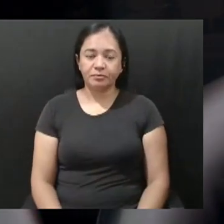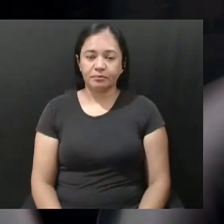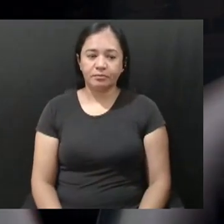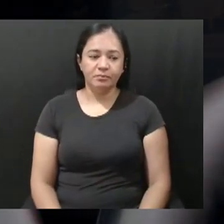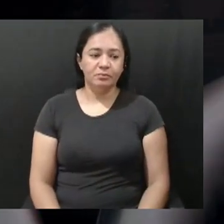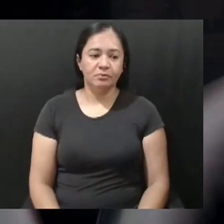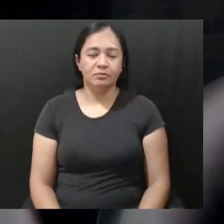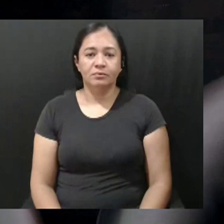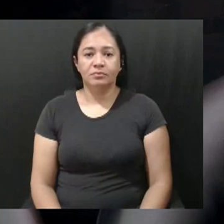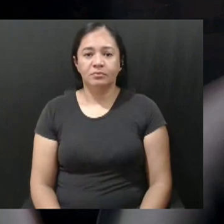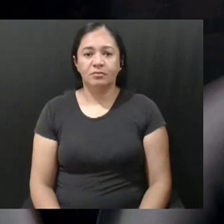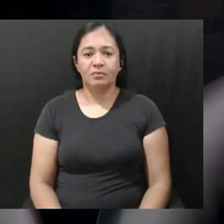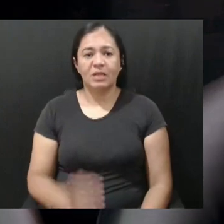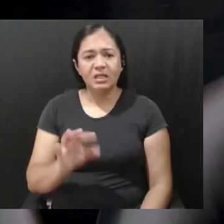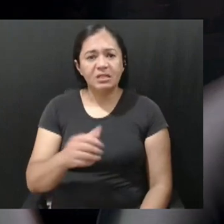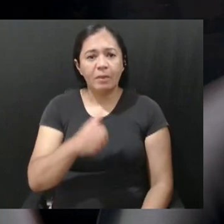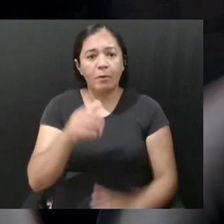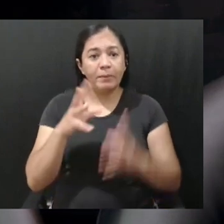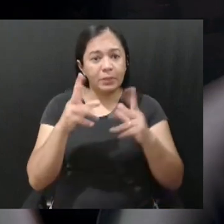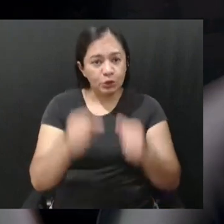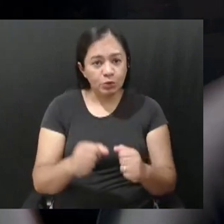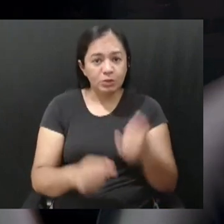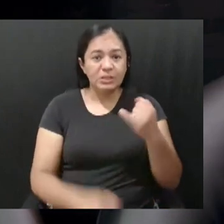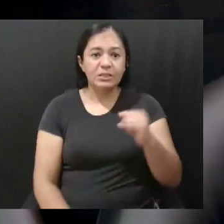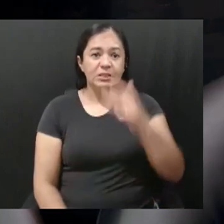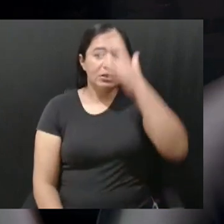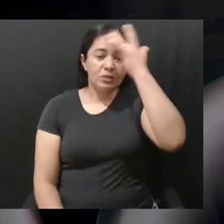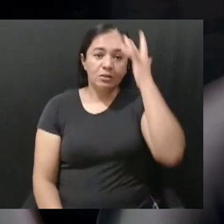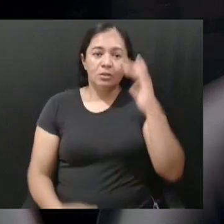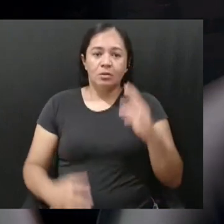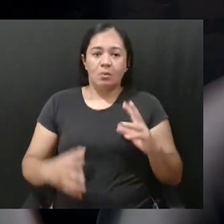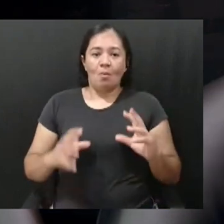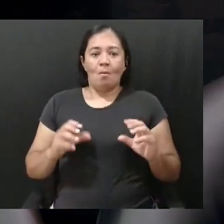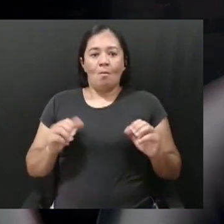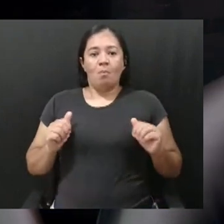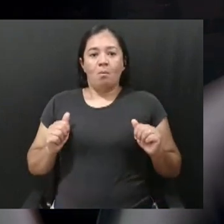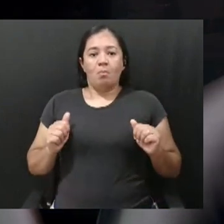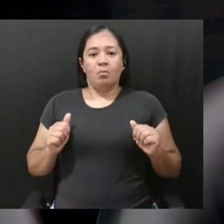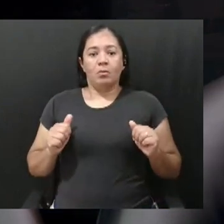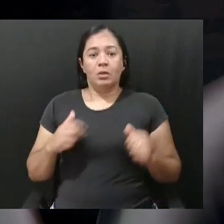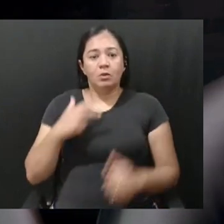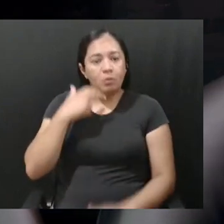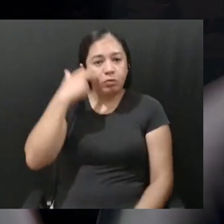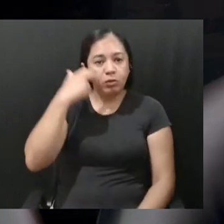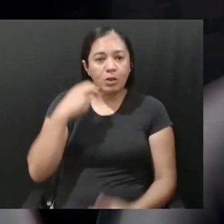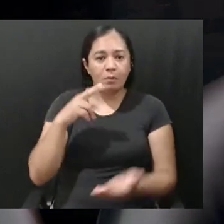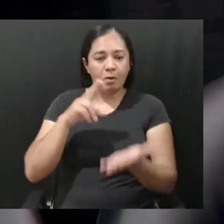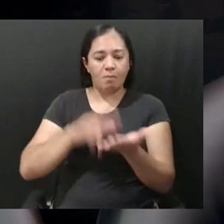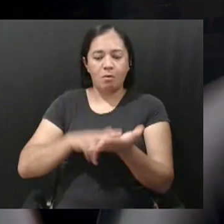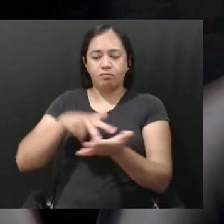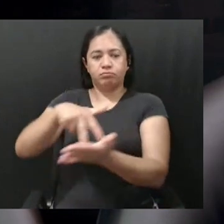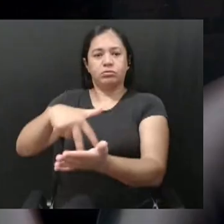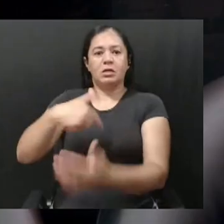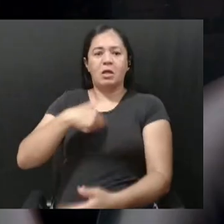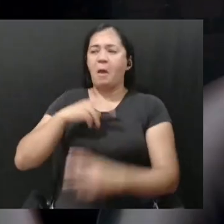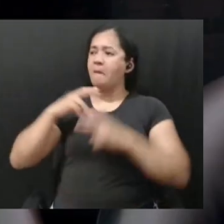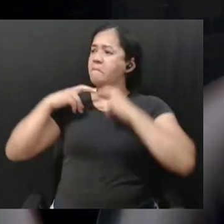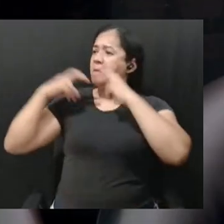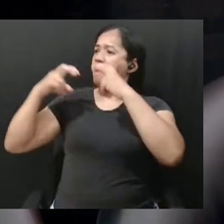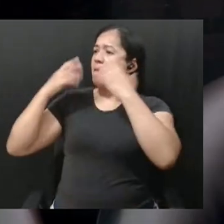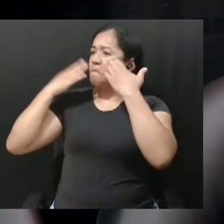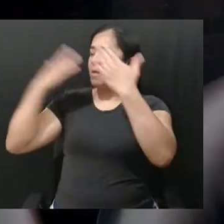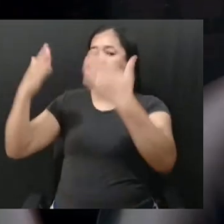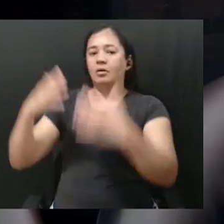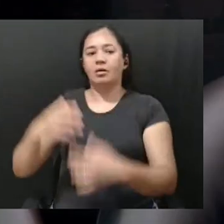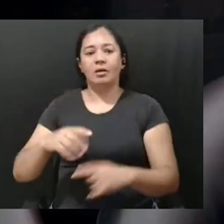todo mundo, né? Se eu sou uma pessoa mais introspectiva, né, eu ter que assumir uma posição na qual eu grito, que eu bato de frente, mas isso não sou eu, né? Então, assim,